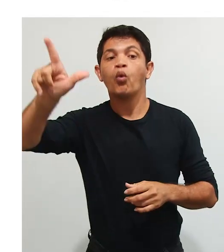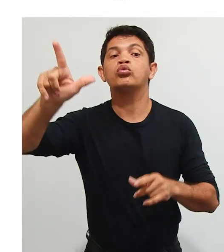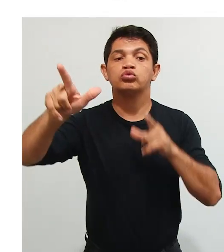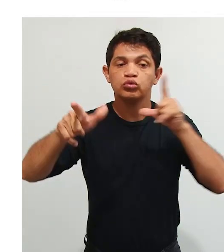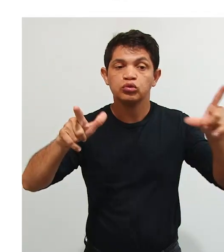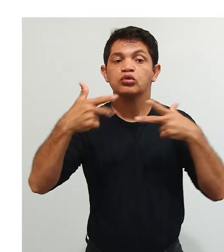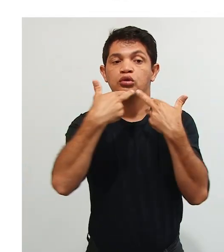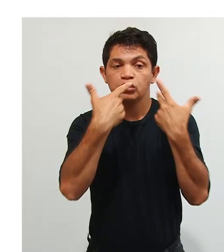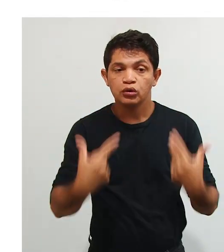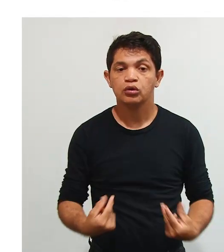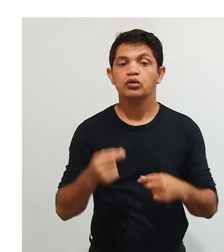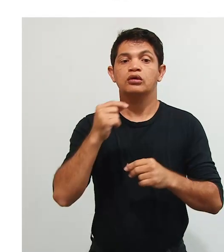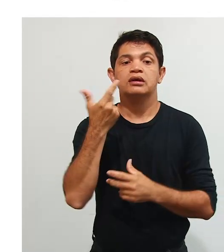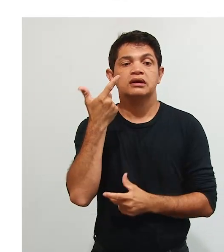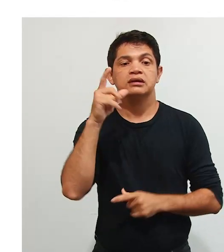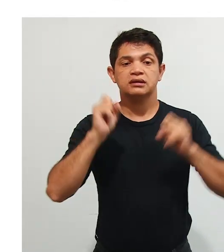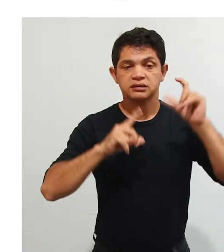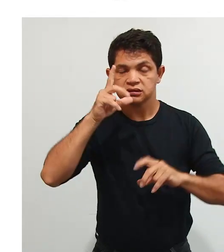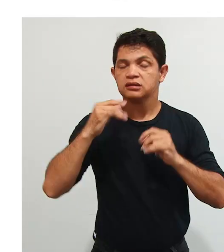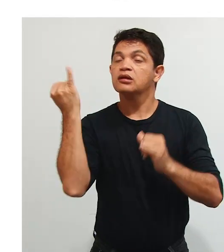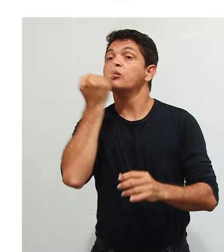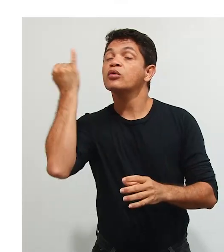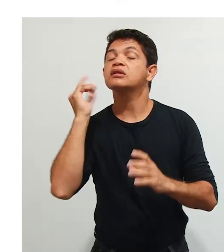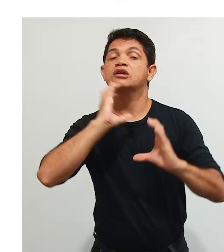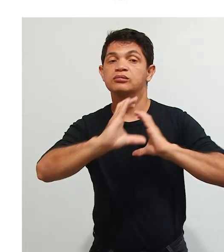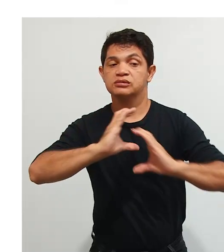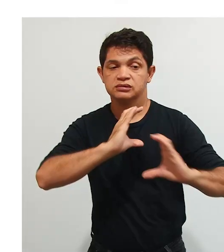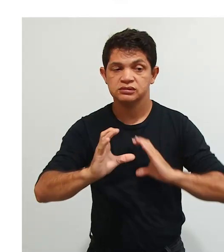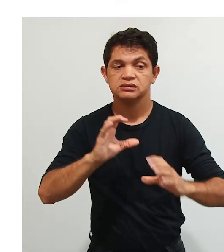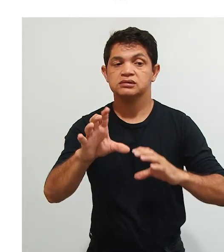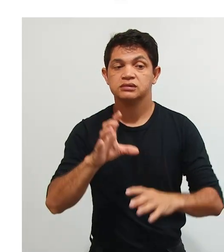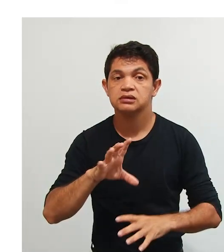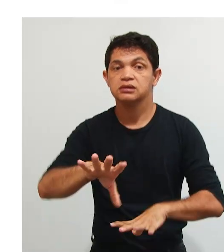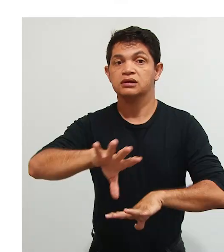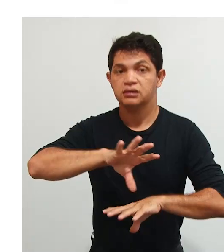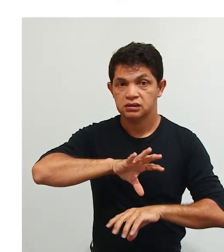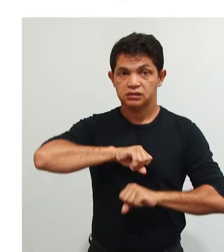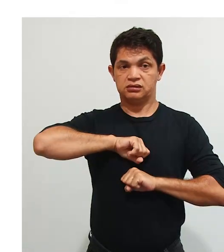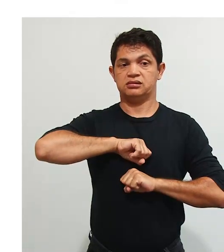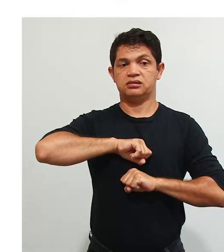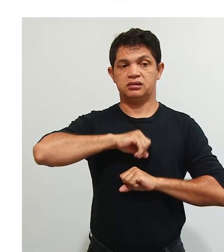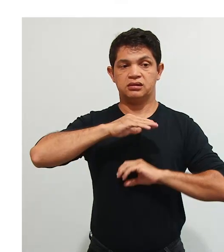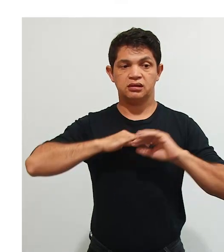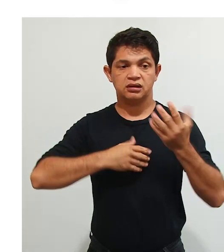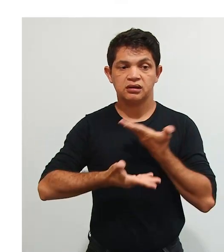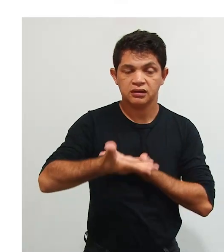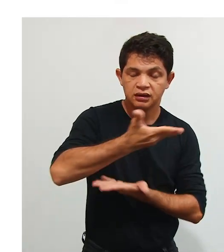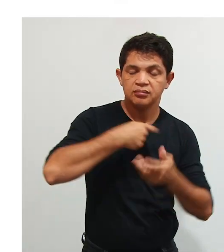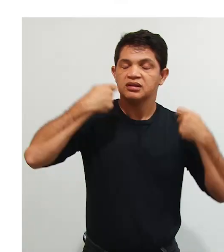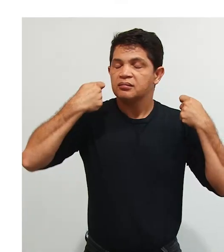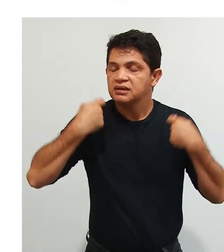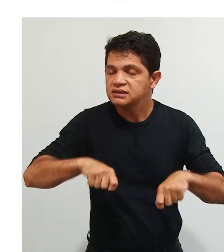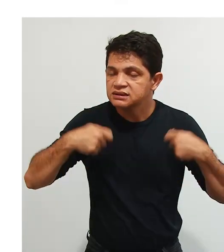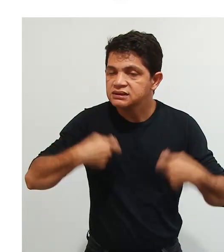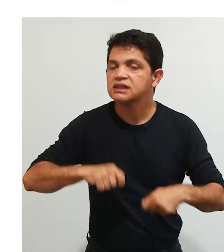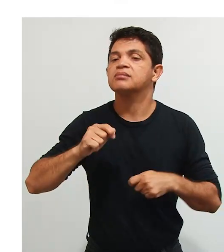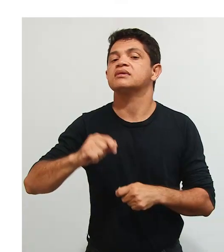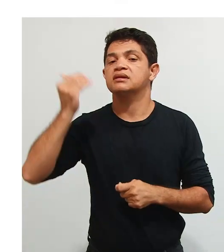outro item importante da comunicação assertiva e eficaz é que nós